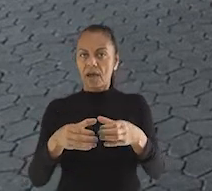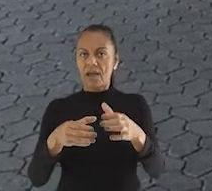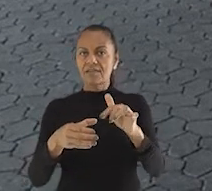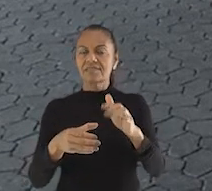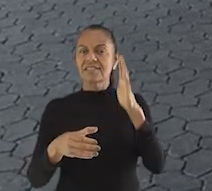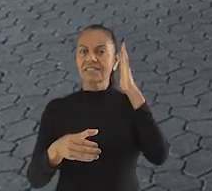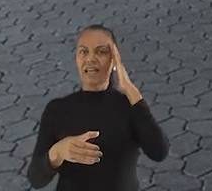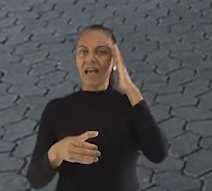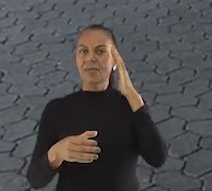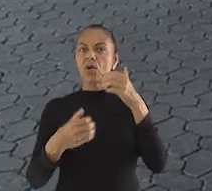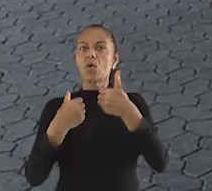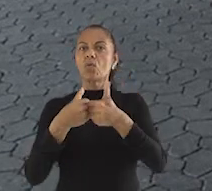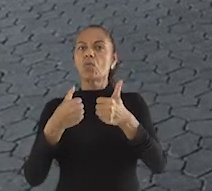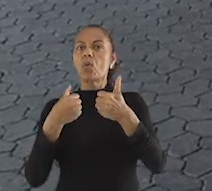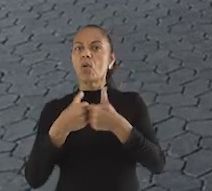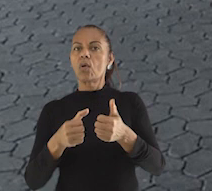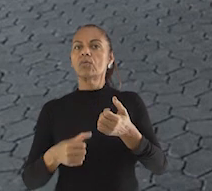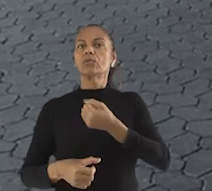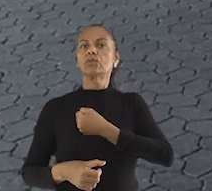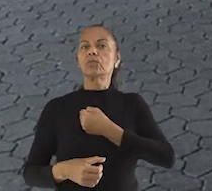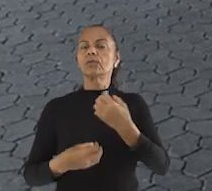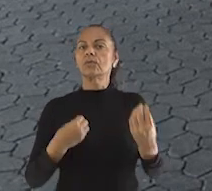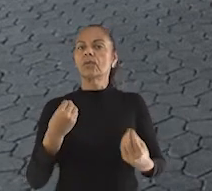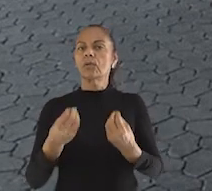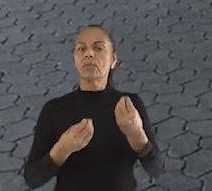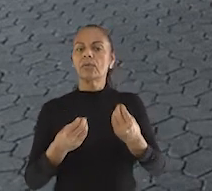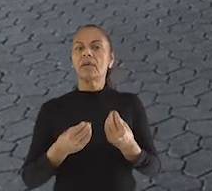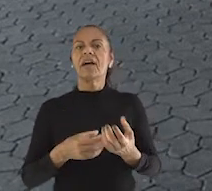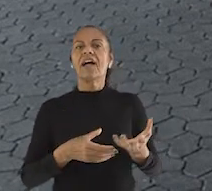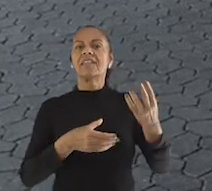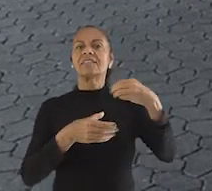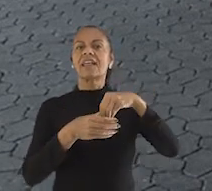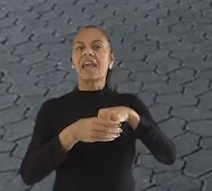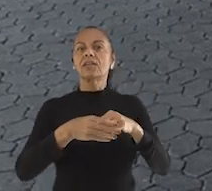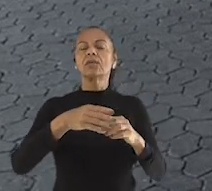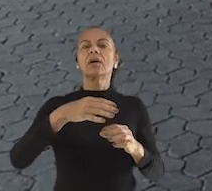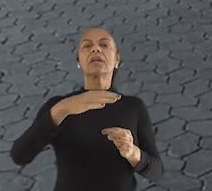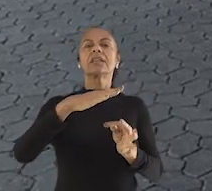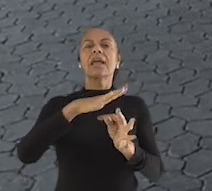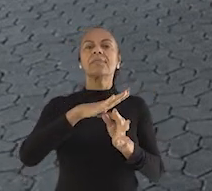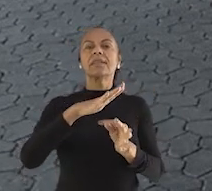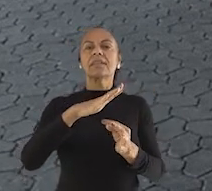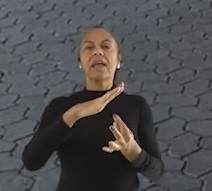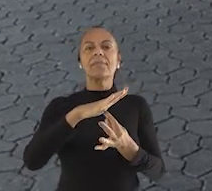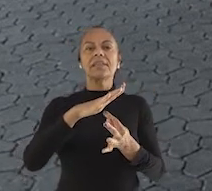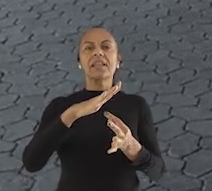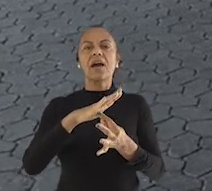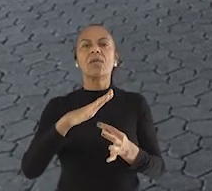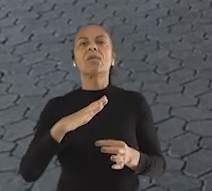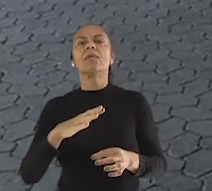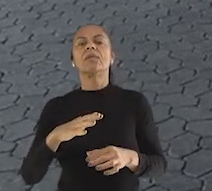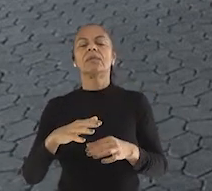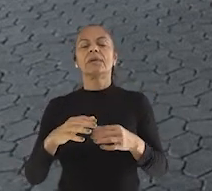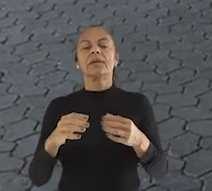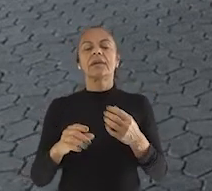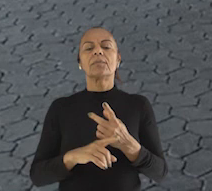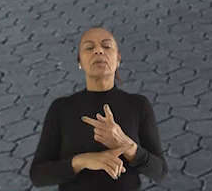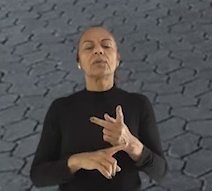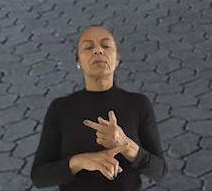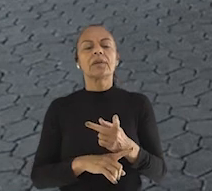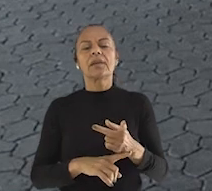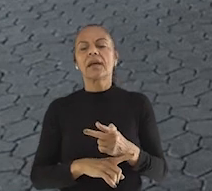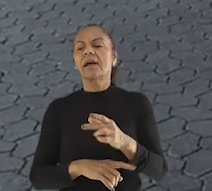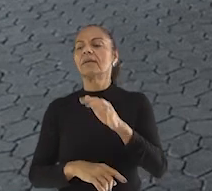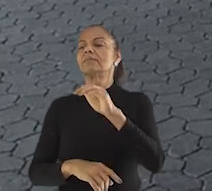terminal, ele pergunta aos funcionários daquele lugar se eles sabem onde fica o endereço que ele procura. Um